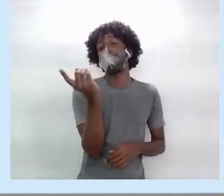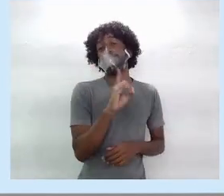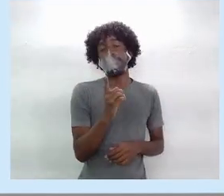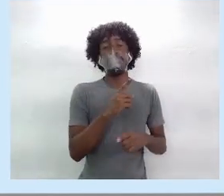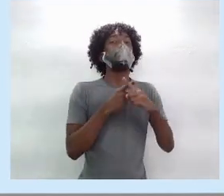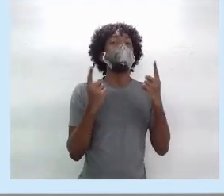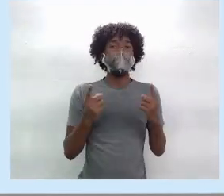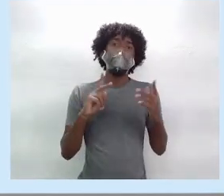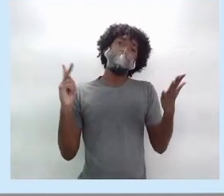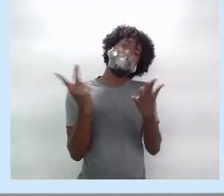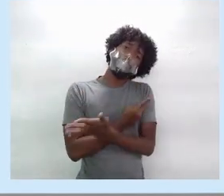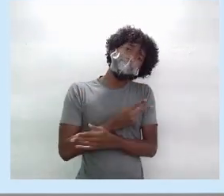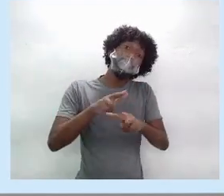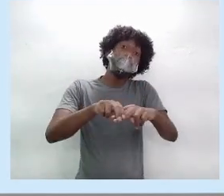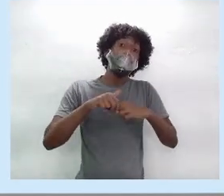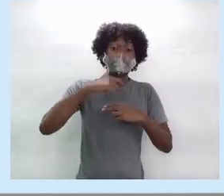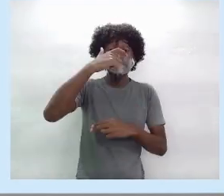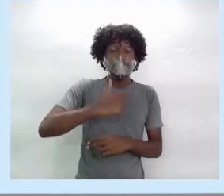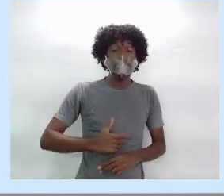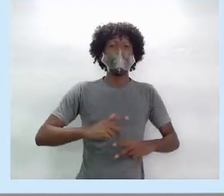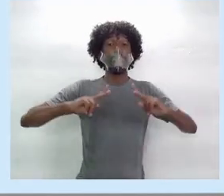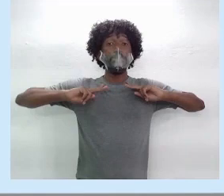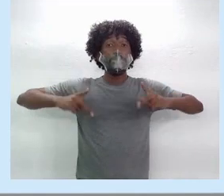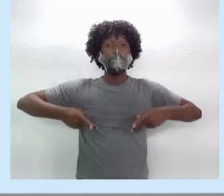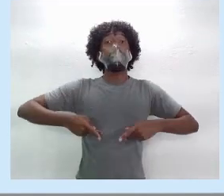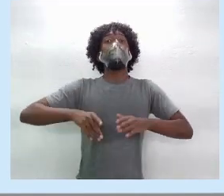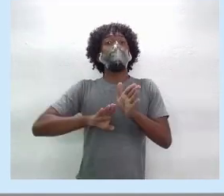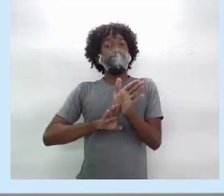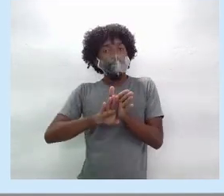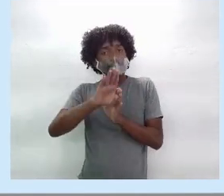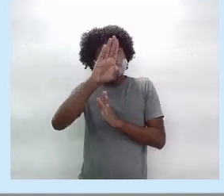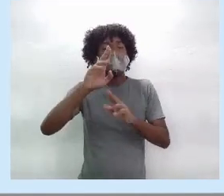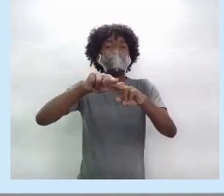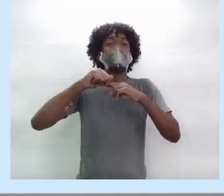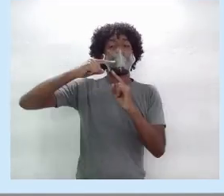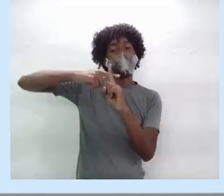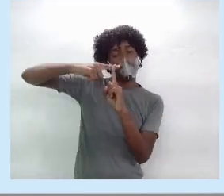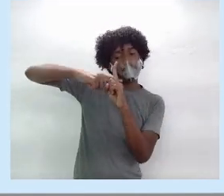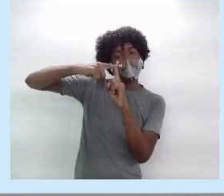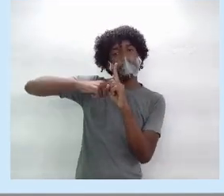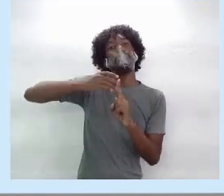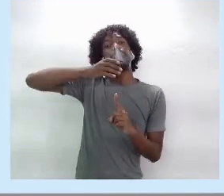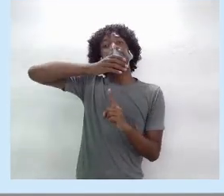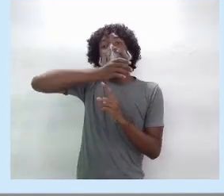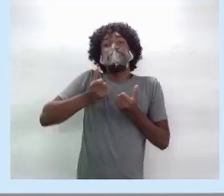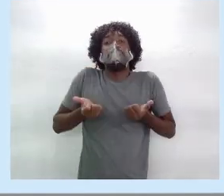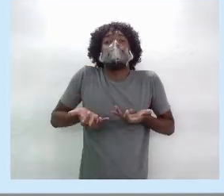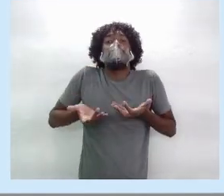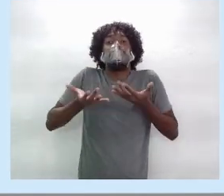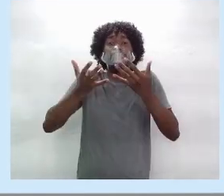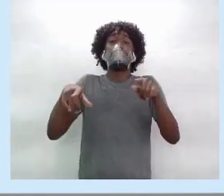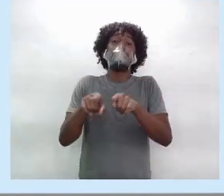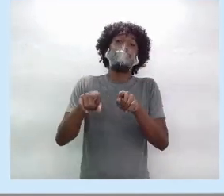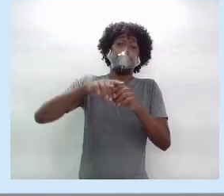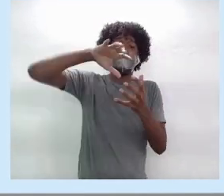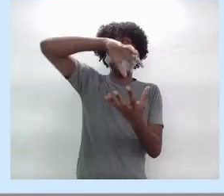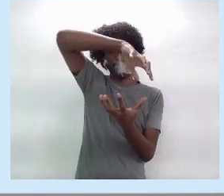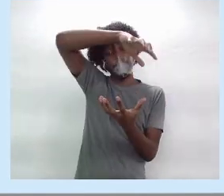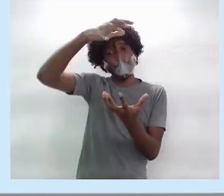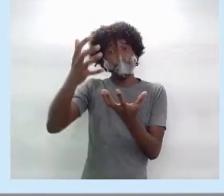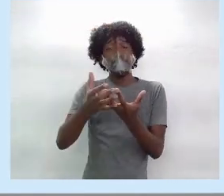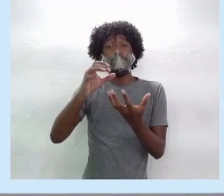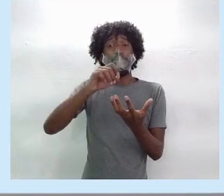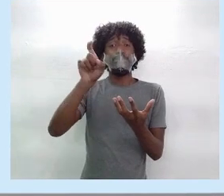foi provocado pelo aumento da temperatura média da Terra, pela destruição da camada de ozônio e